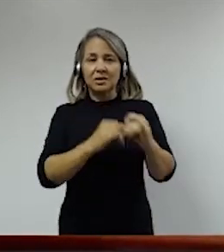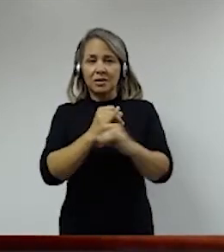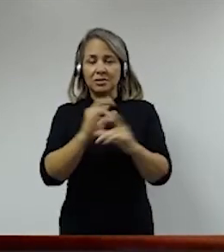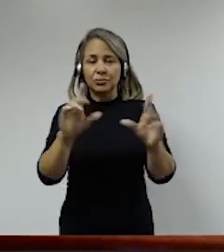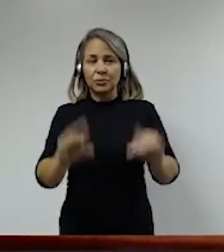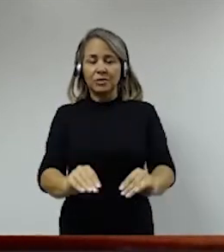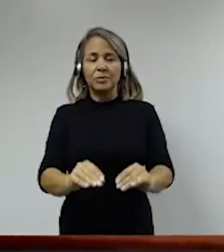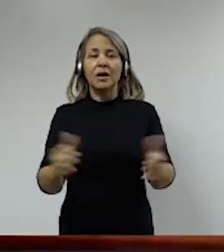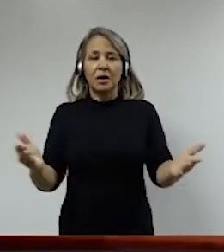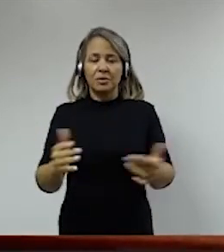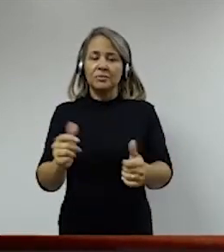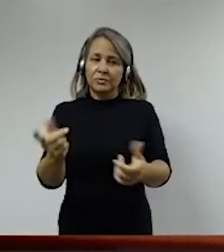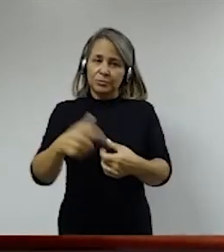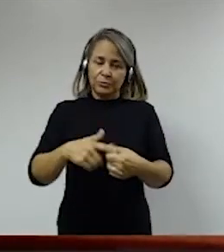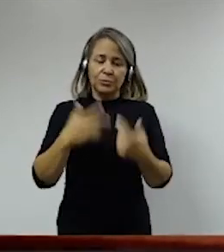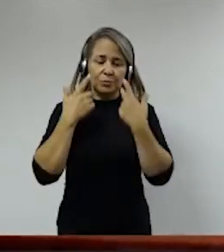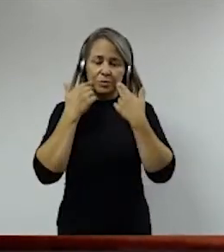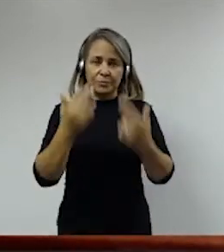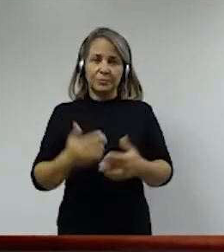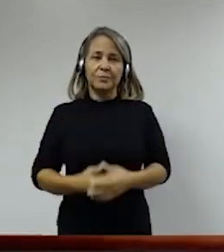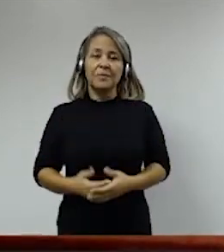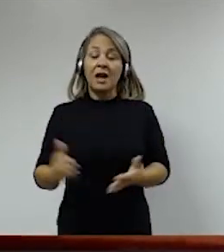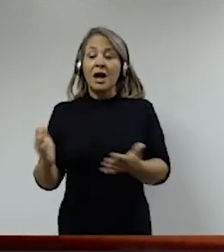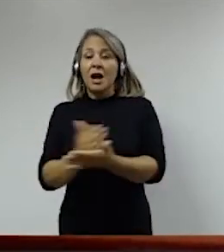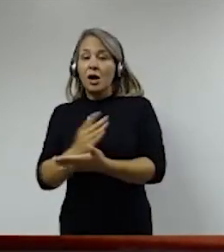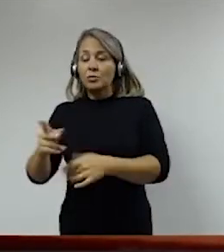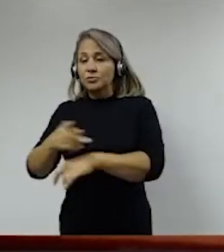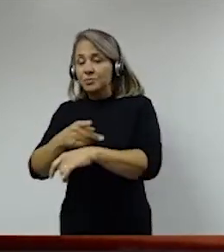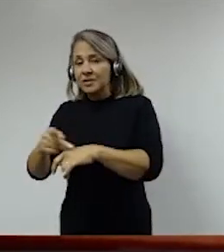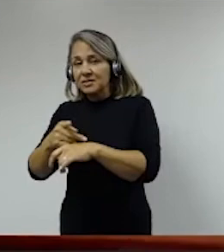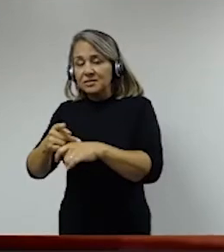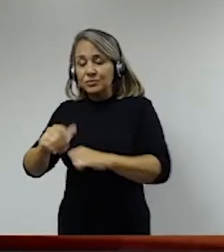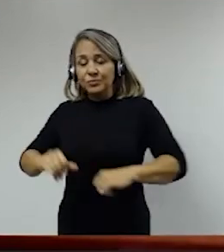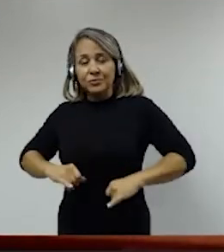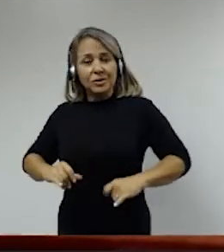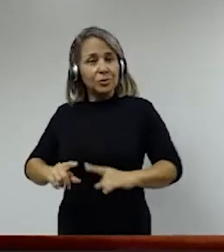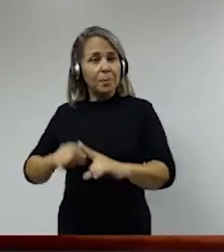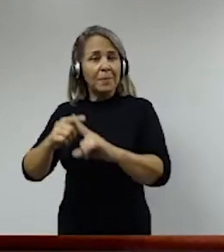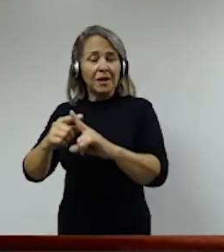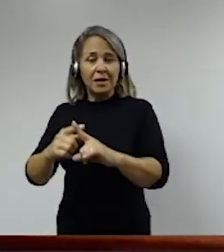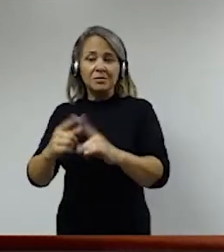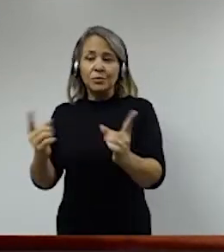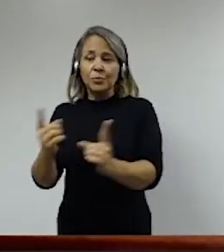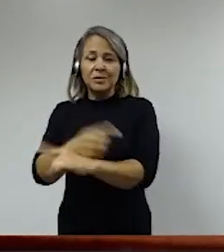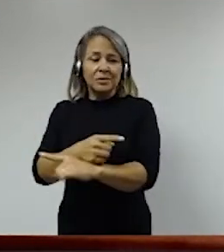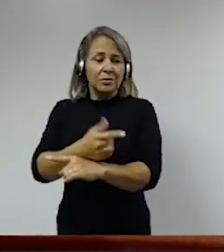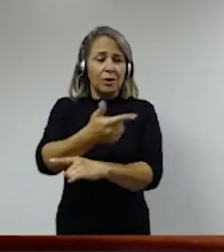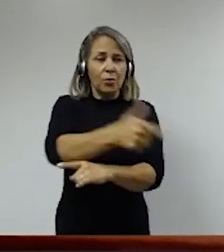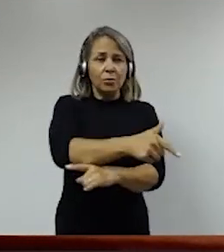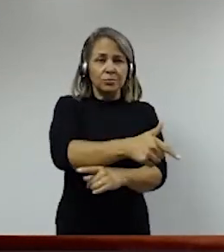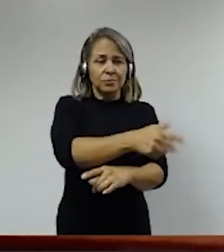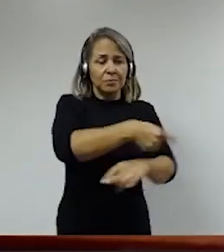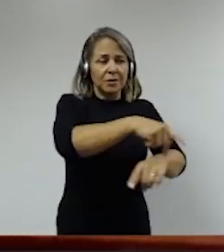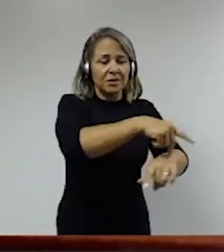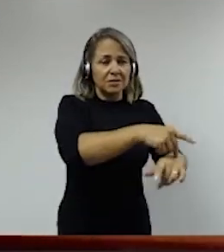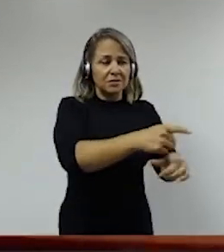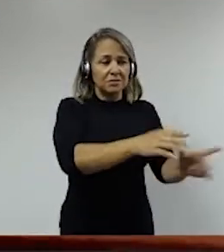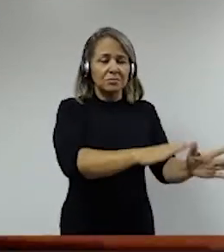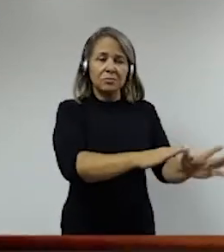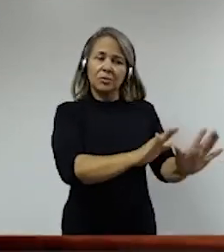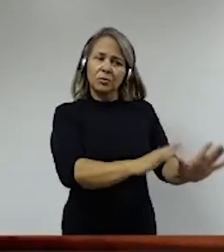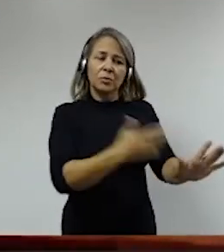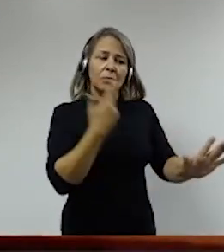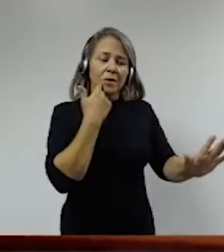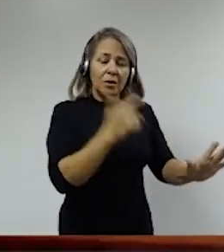brasileiro, enfim, mas alguns países sofreram mais do que outros. Enfim, há exemplos na Europa de uma preocupação